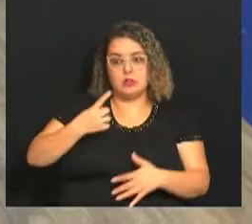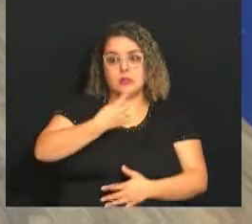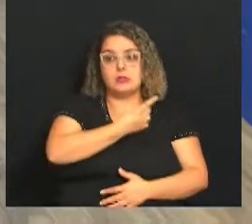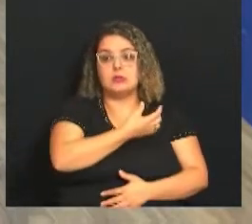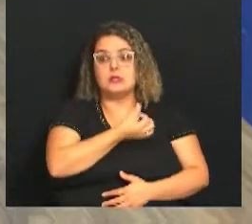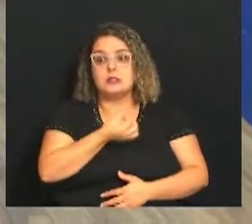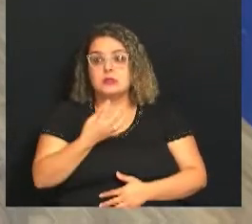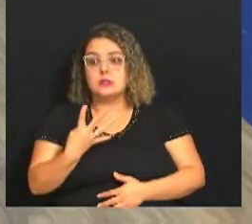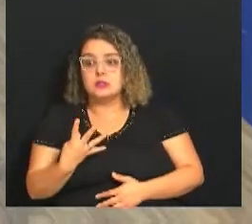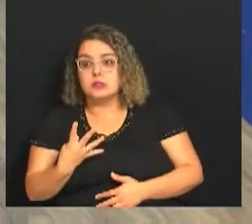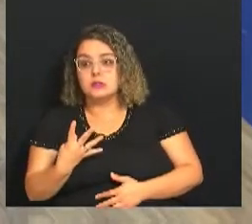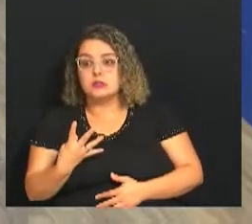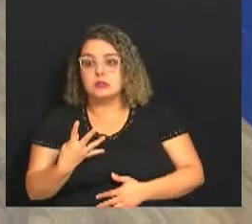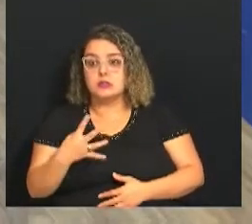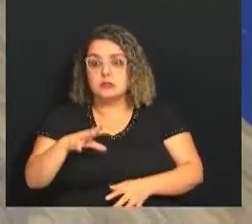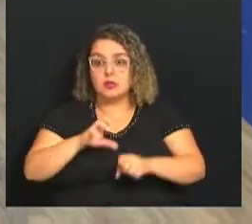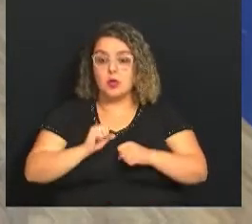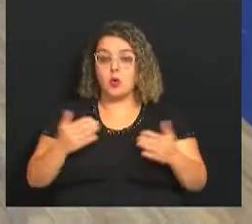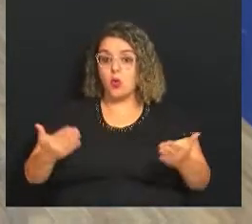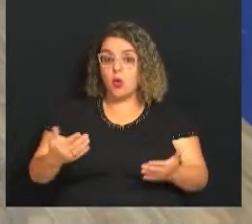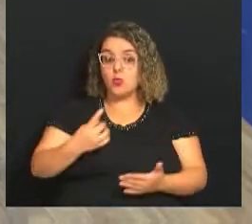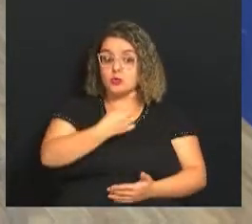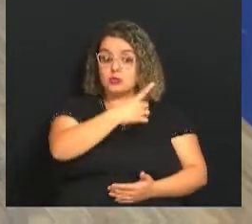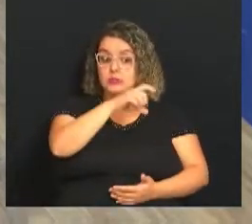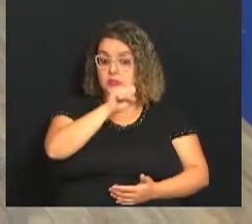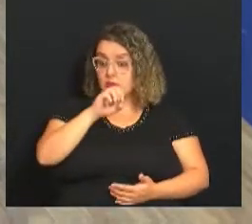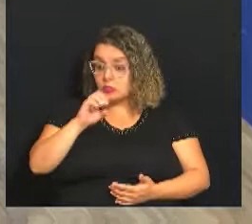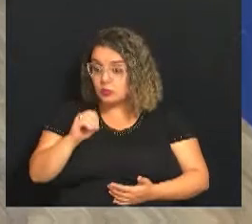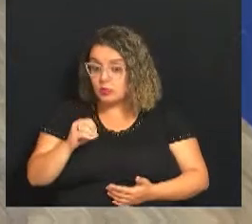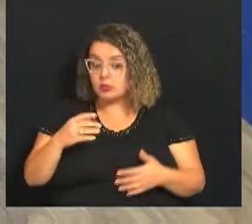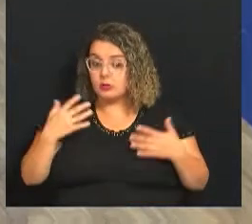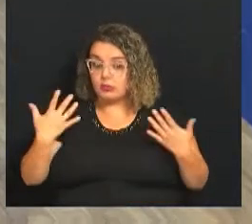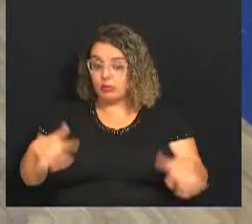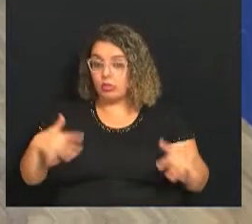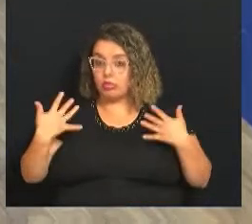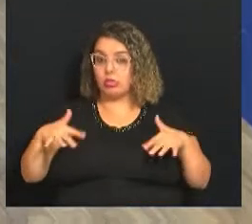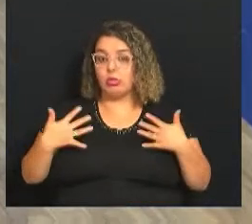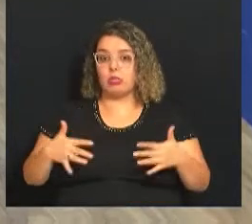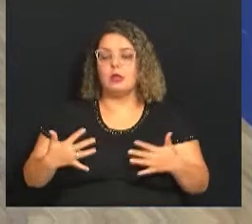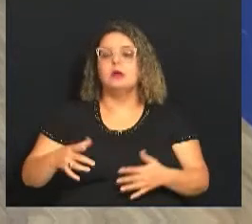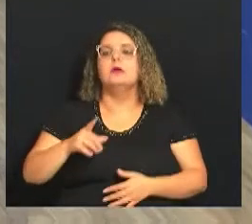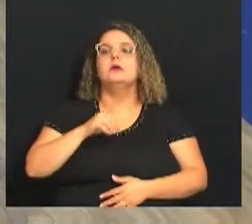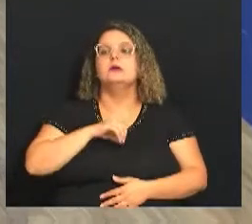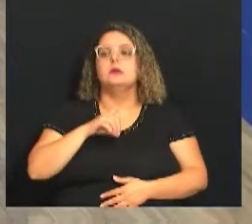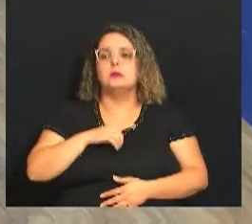164 mil casos, né? E aí hoje apareceu 180 mil. Então a gente tem um registro de